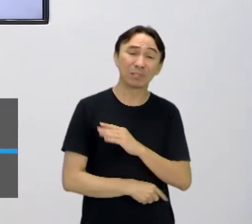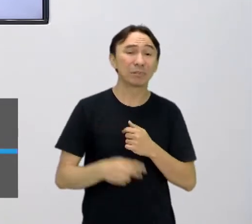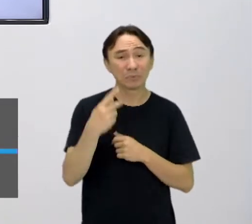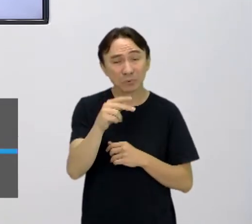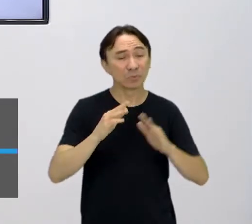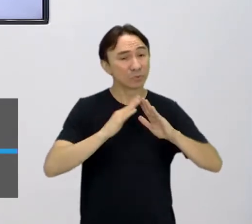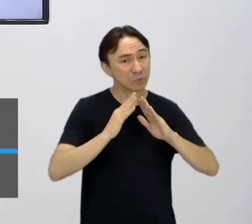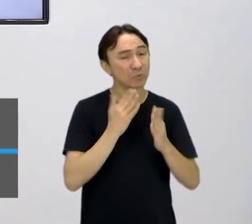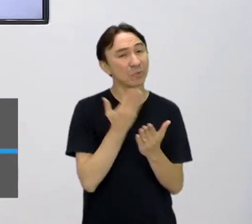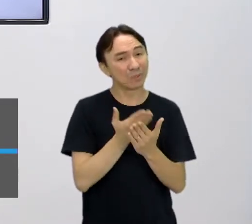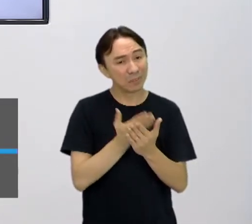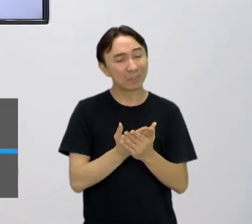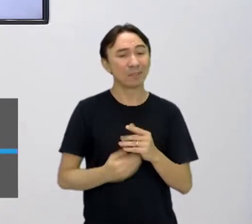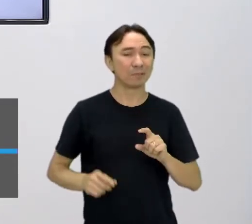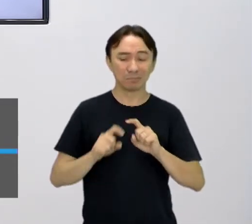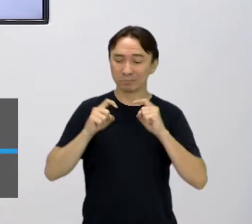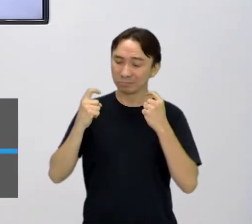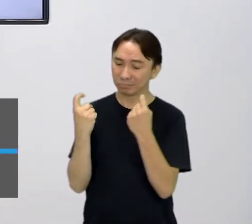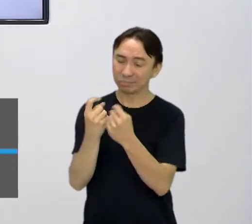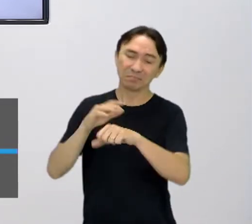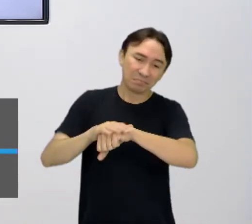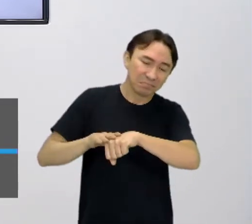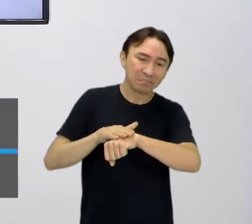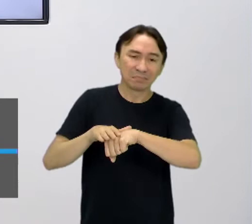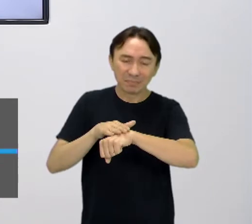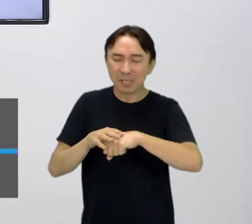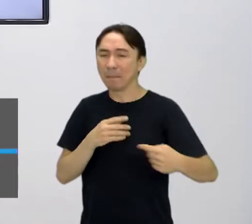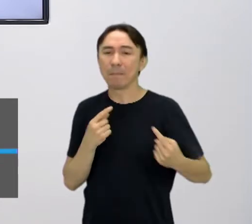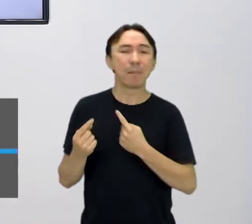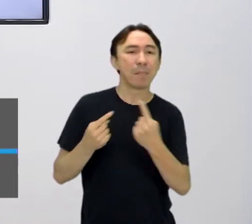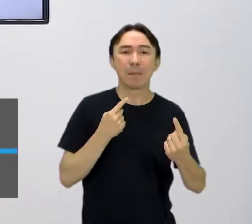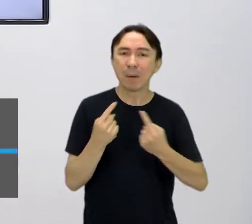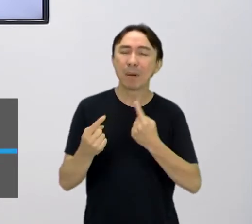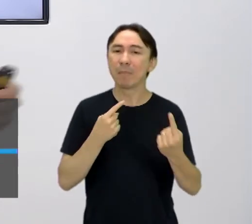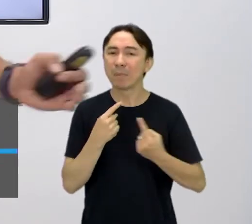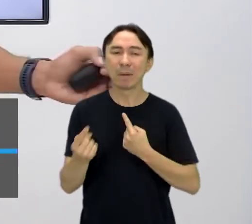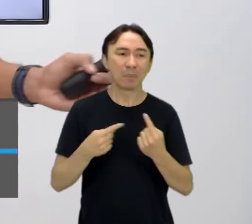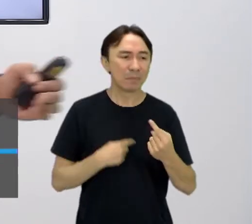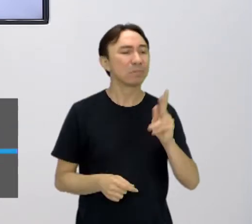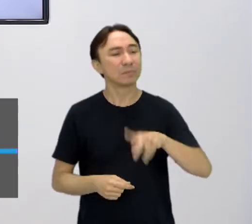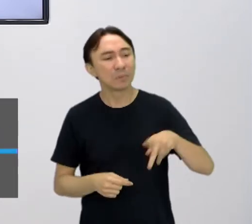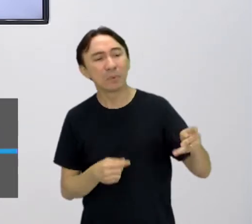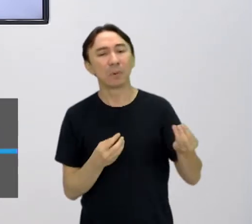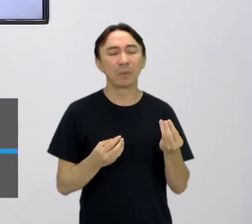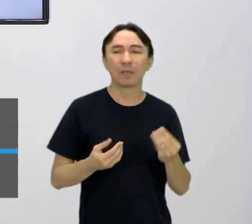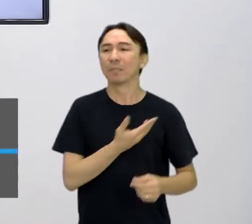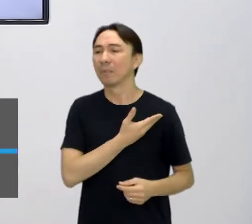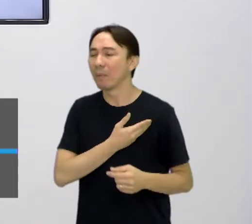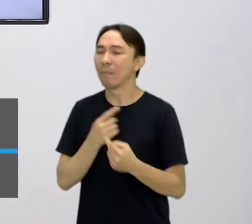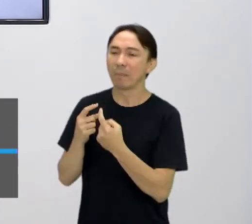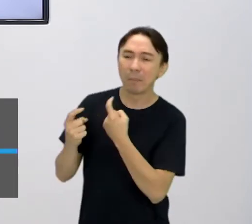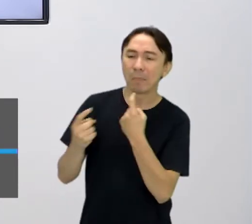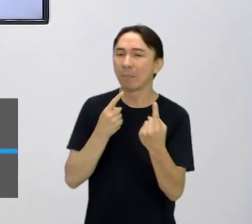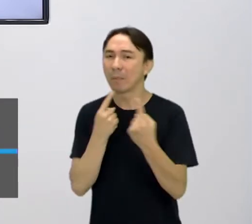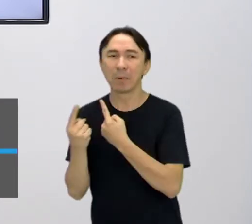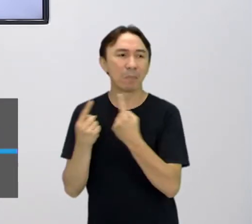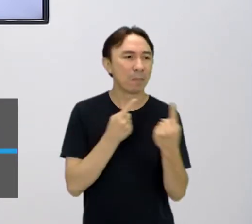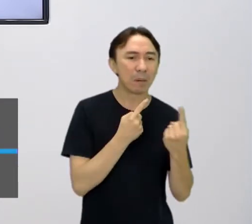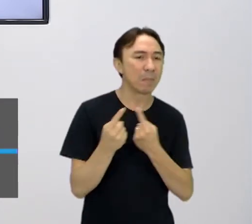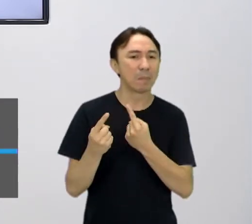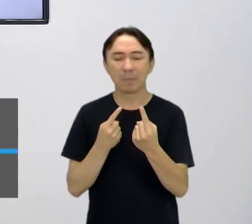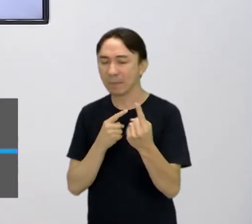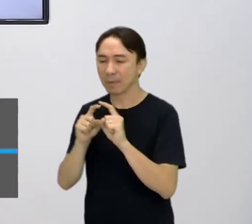de conversa e trocar ideias com seus colegas, com seus professores e criar uma discussão ampla e